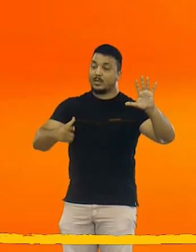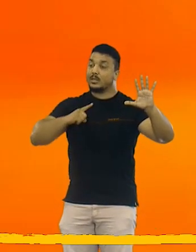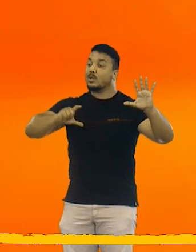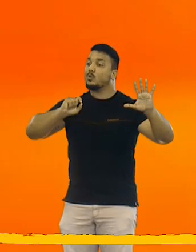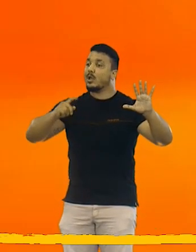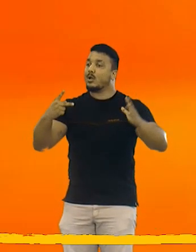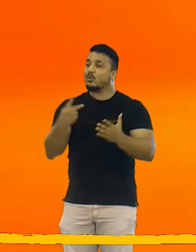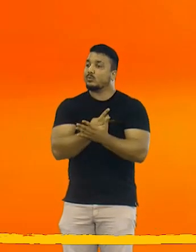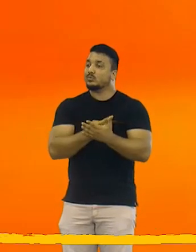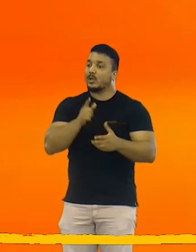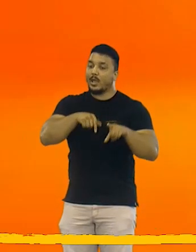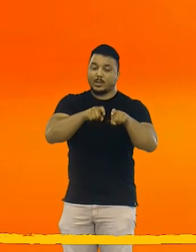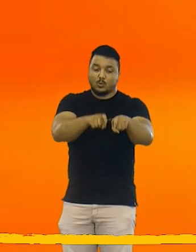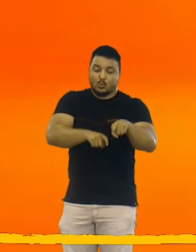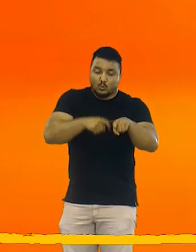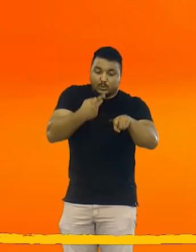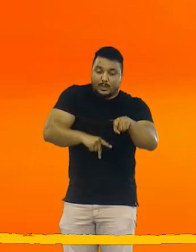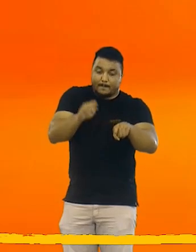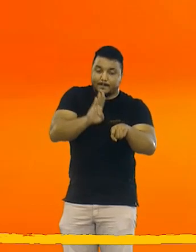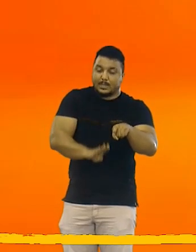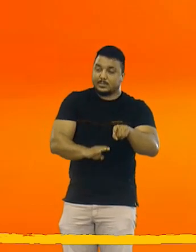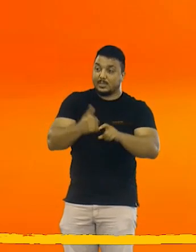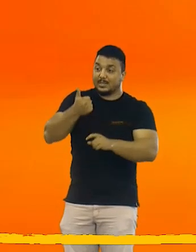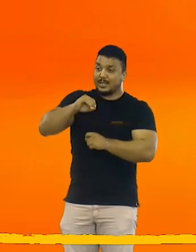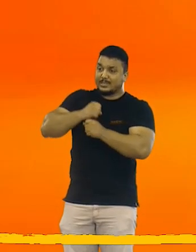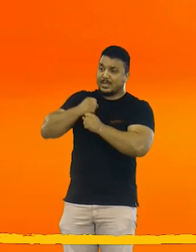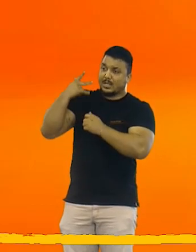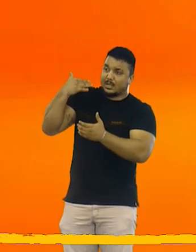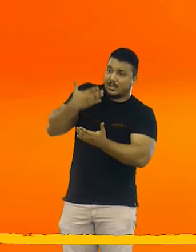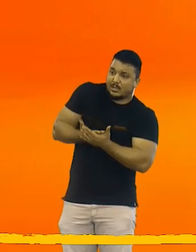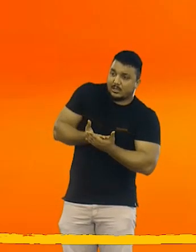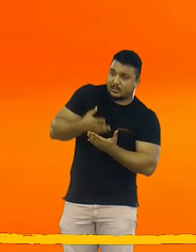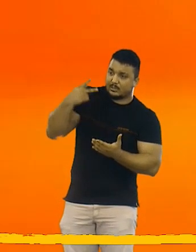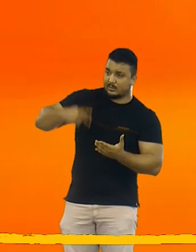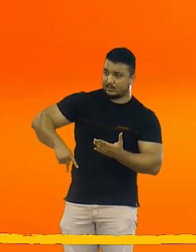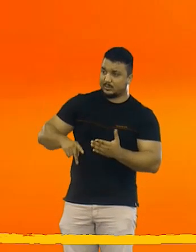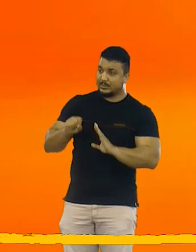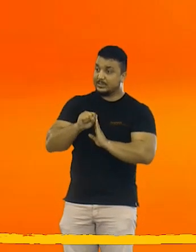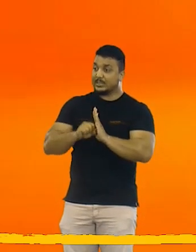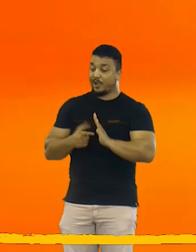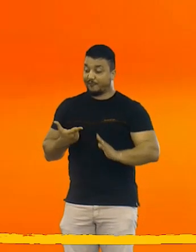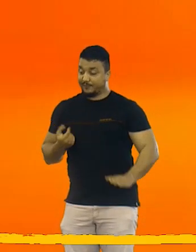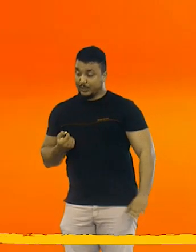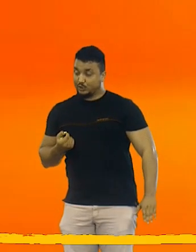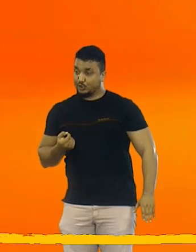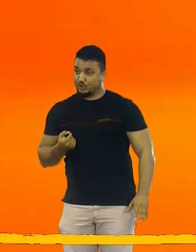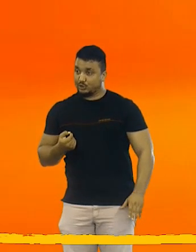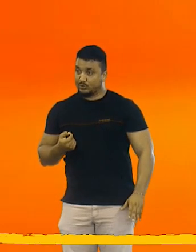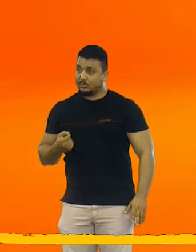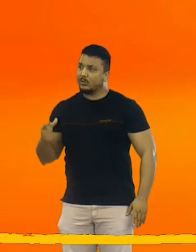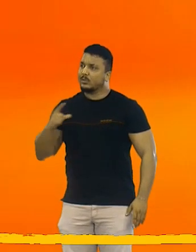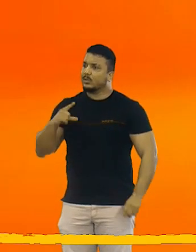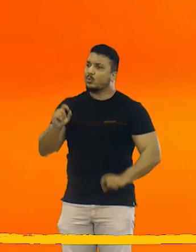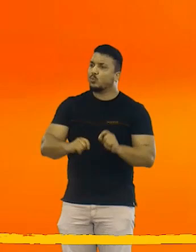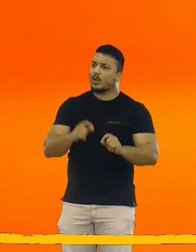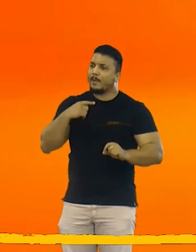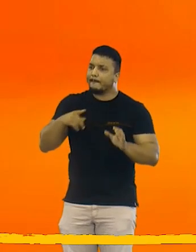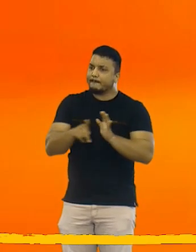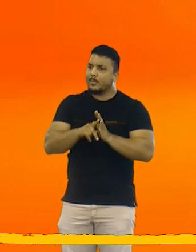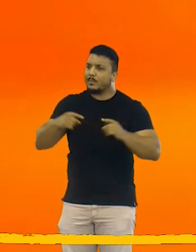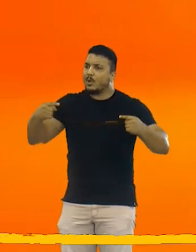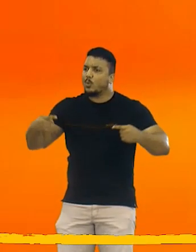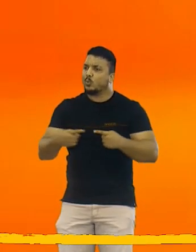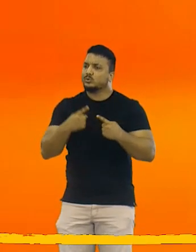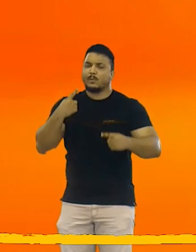vivenciado pela agricultura brasileira nas últimas décadas do século XX. Consequência, ou seja, a gente tem que buscar o item que é uma